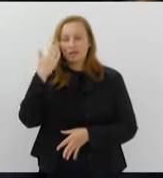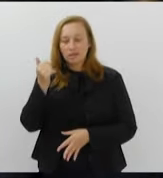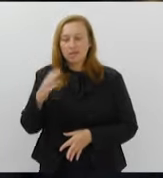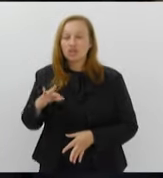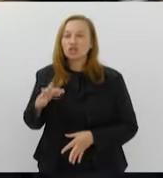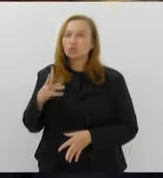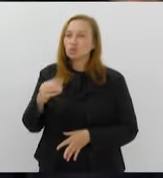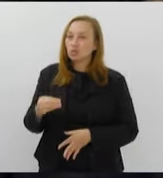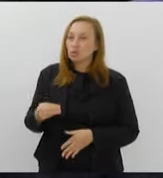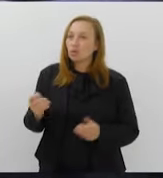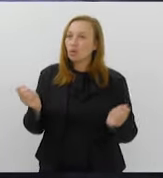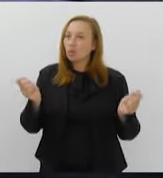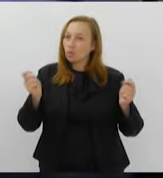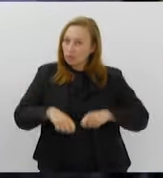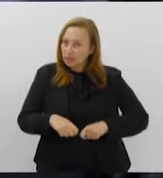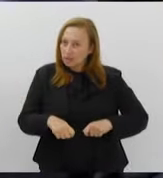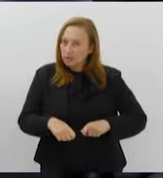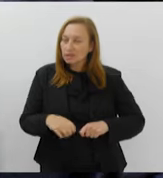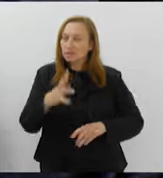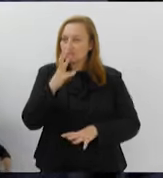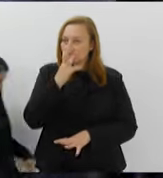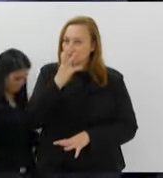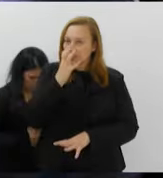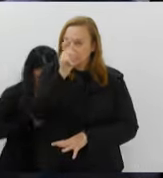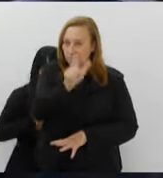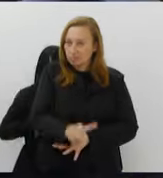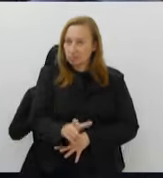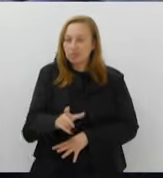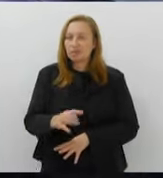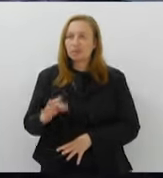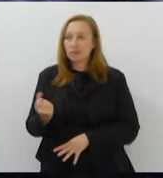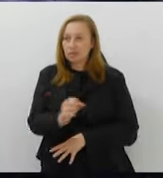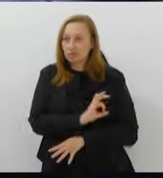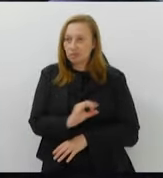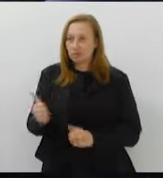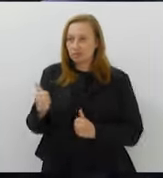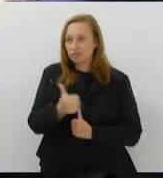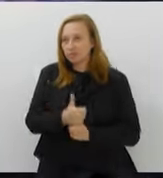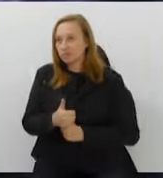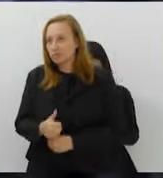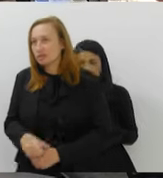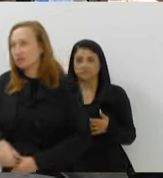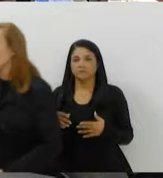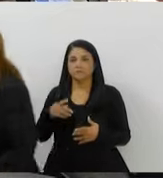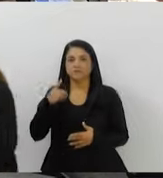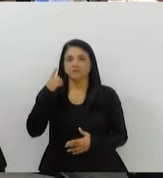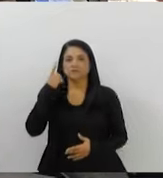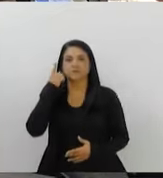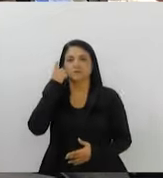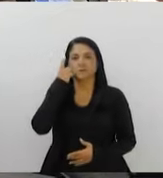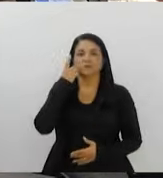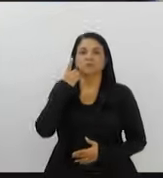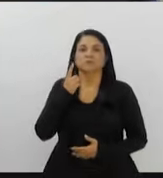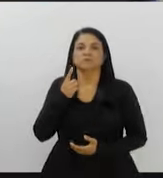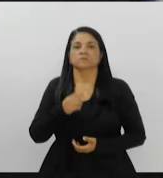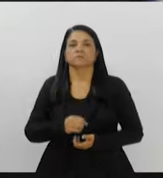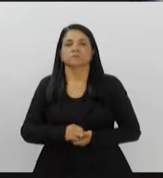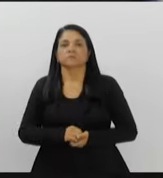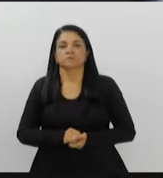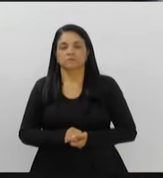a competência e admiração pela querida deputada Marta Rocha. Obrigado. A e B,